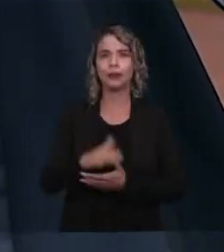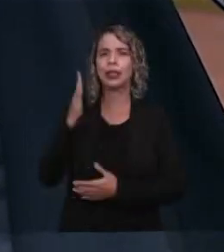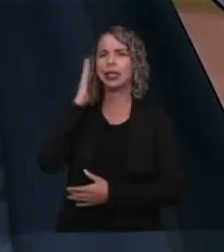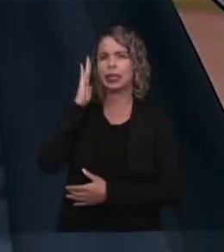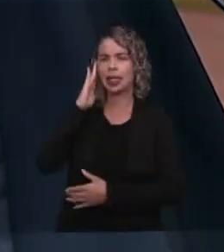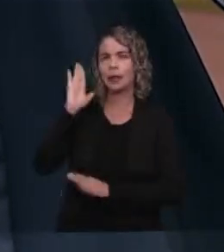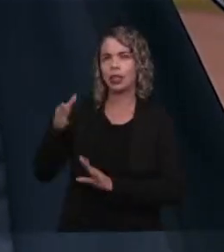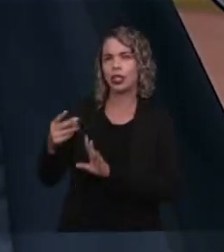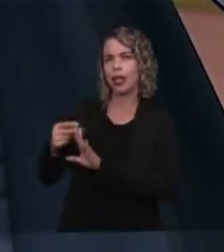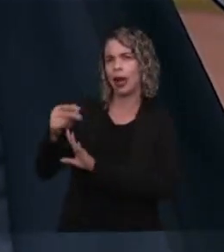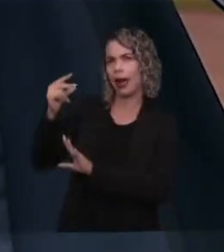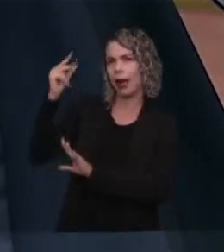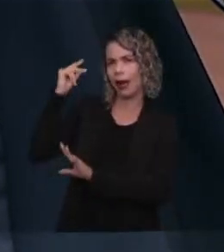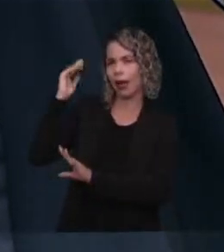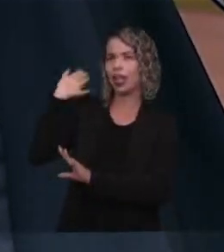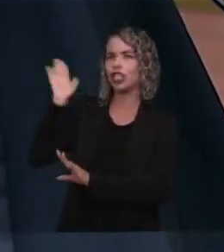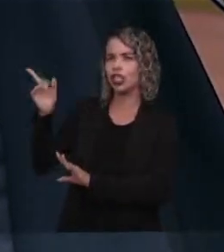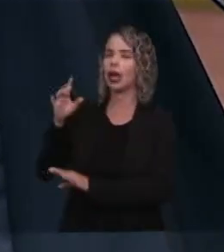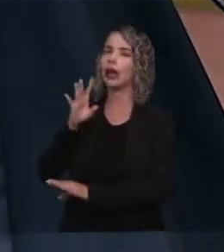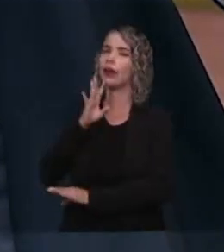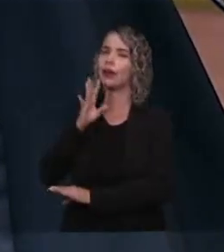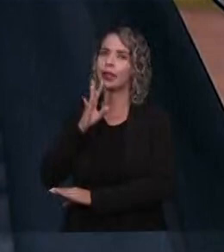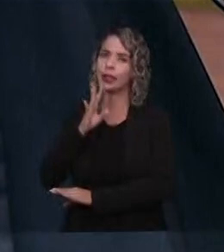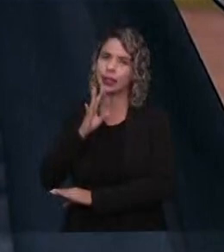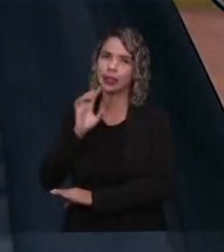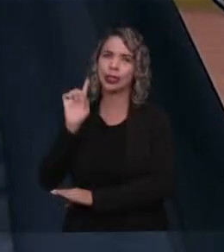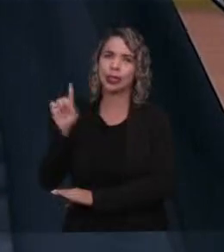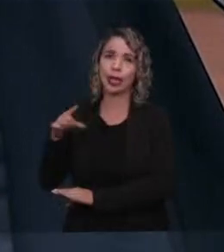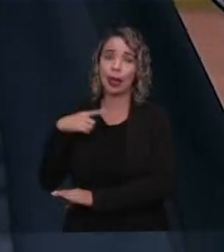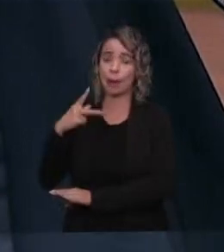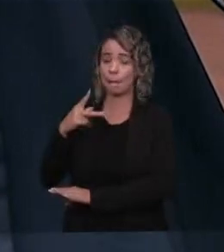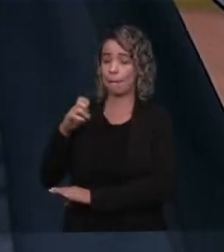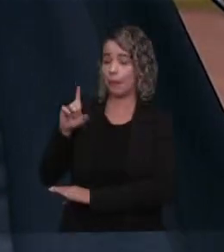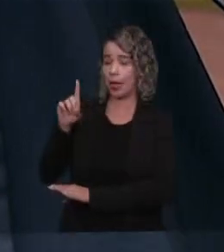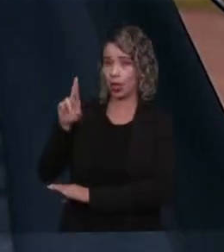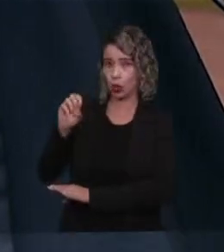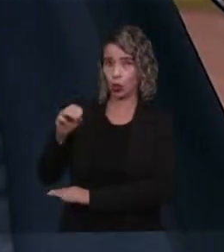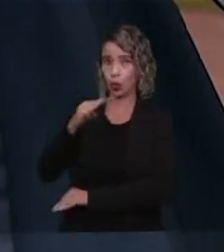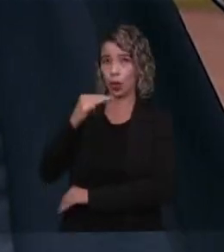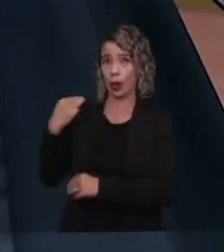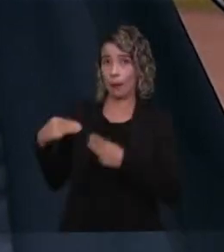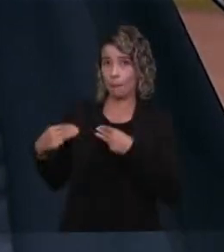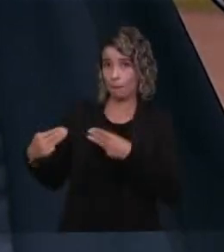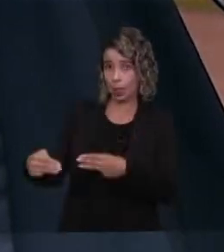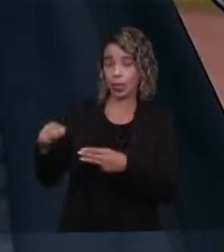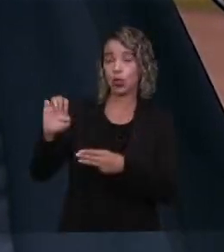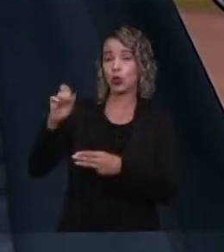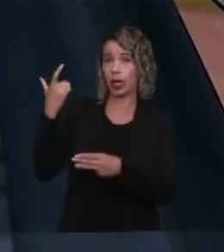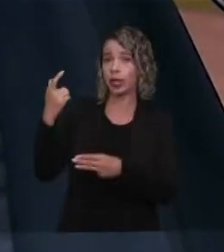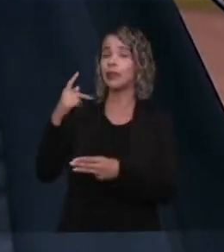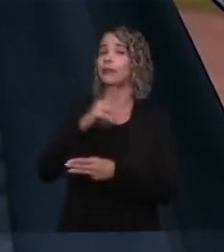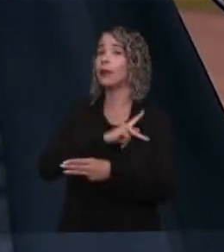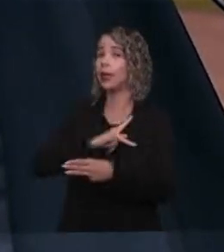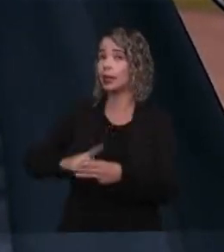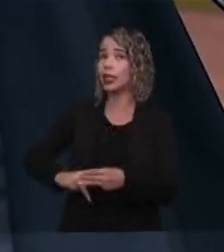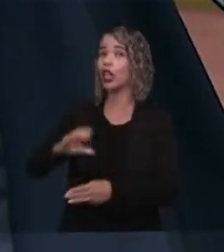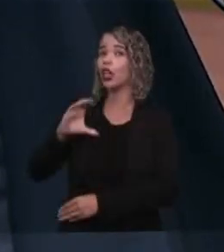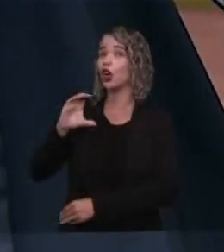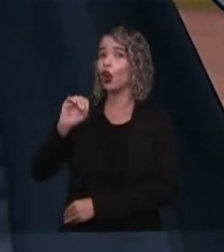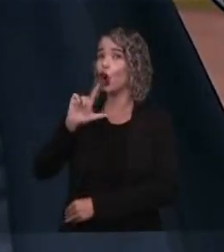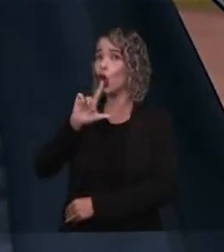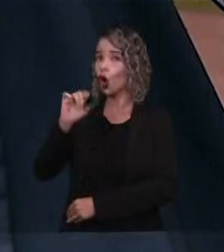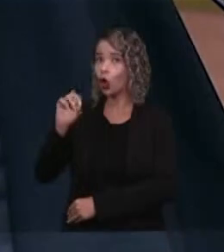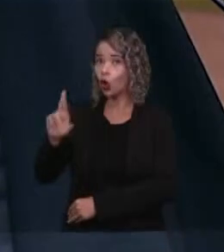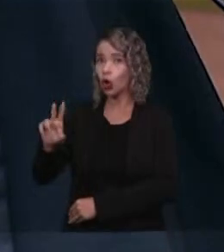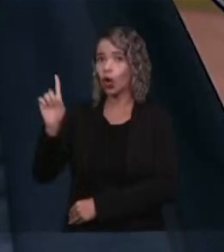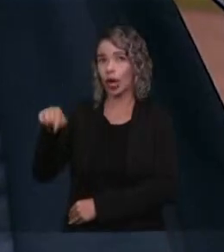desde a época da década de 90, eu conheci nessa época que Pedro Paulo era ministro do próprio ex-presidente Fernando Collor. Pedro Paulo se